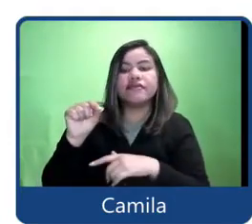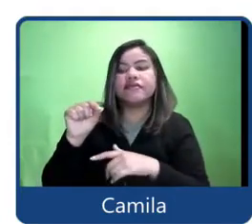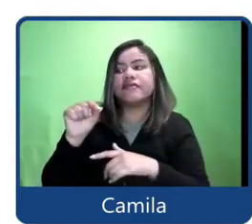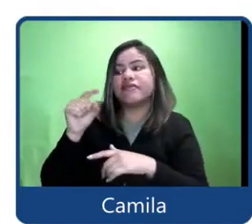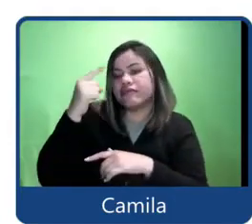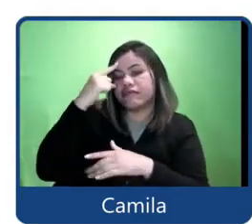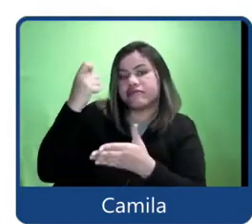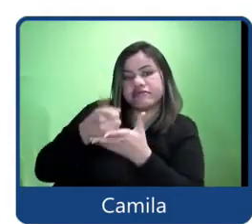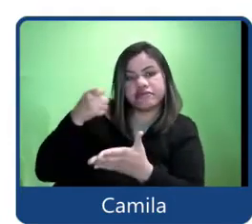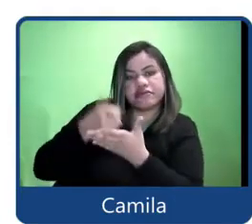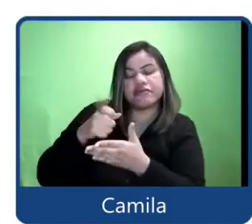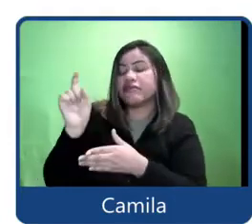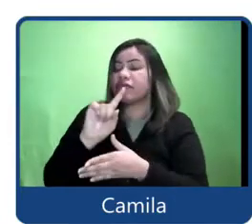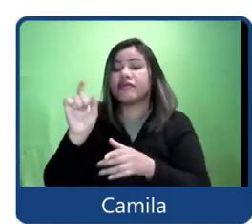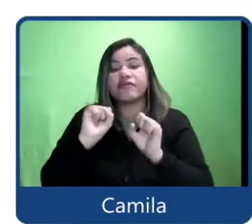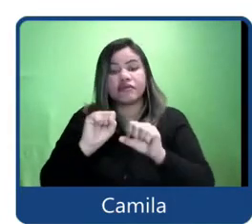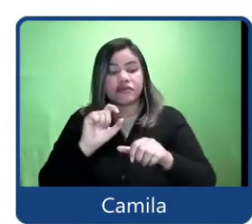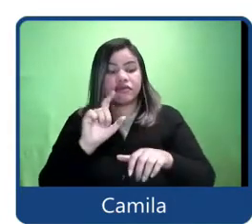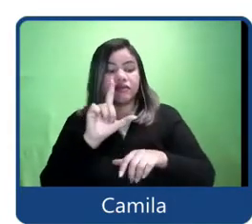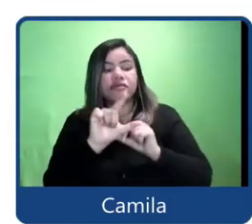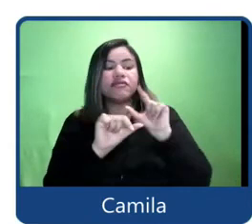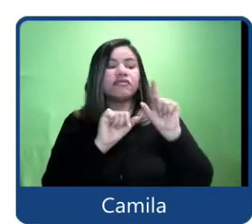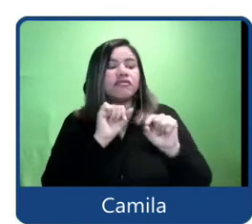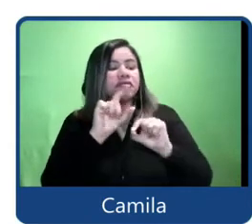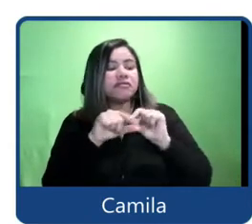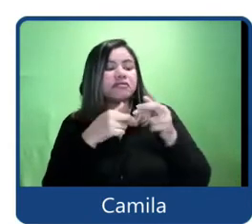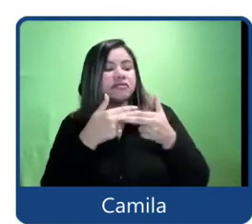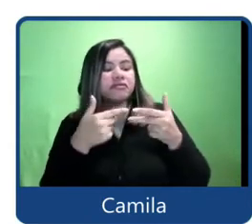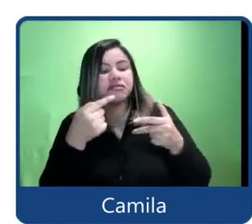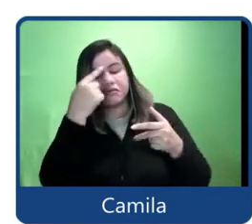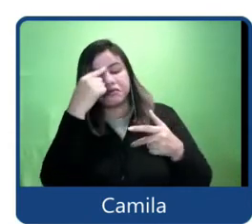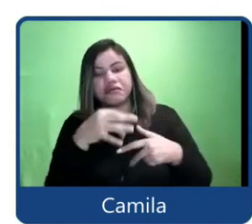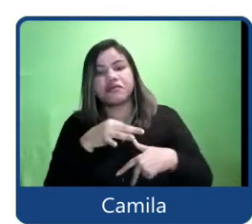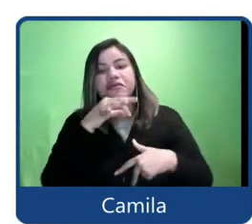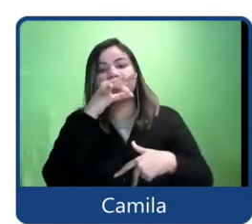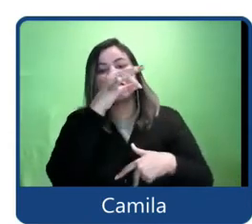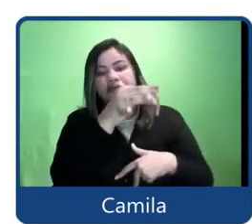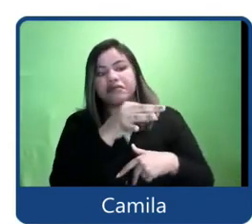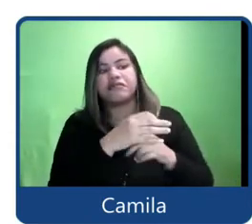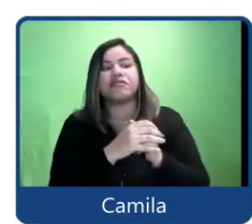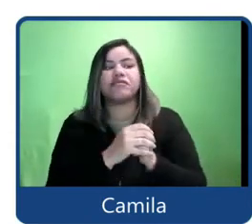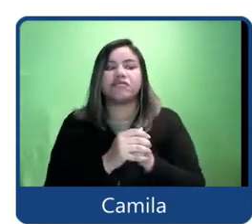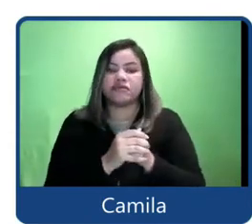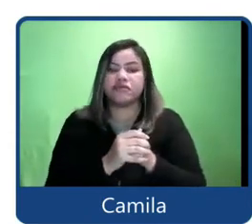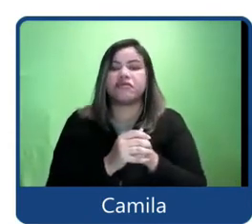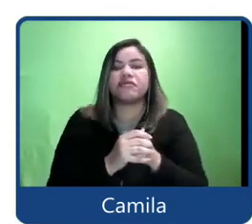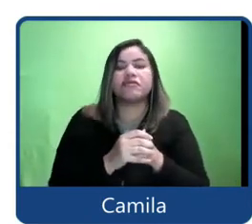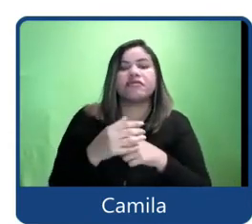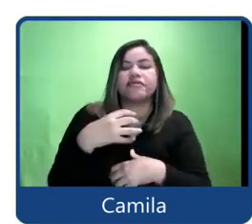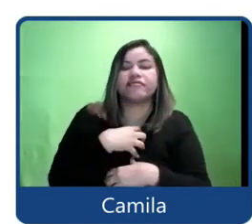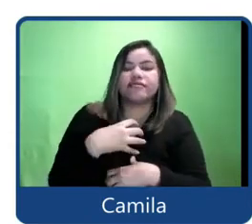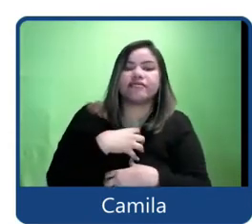pensando no futuro, né? Opções da gente fazer o que valoriza e o que a gente acha que é importante ser.